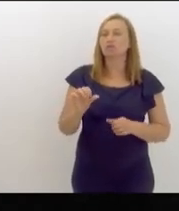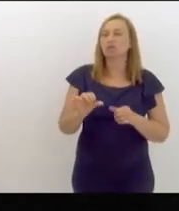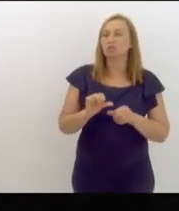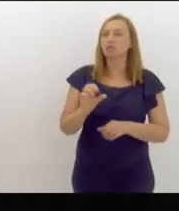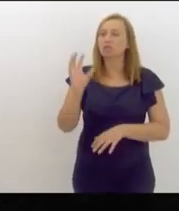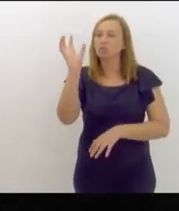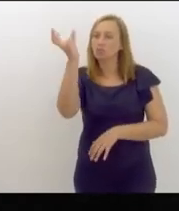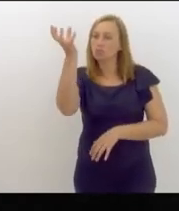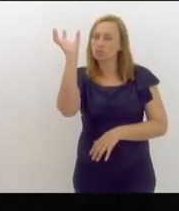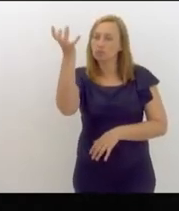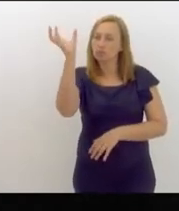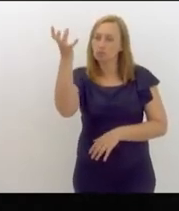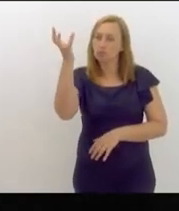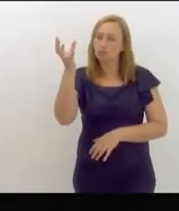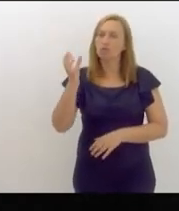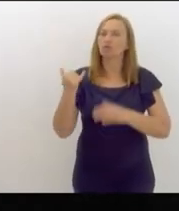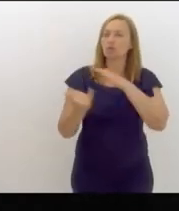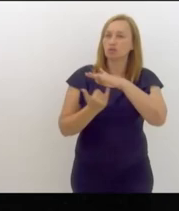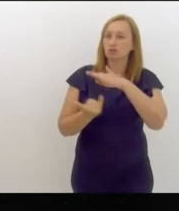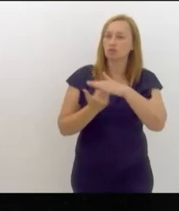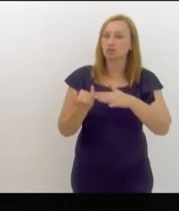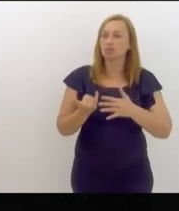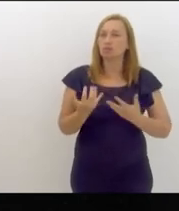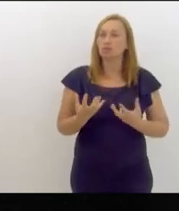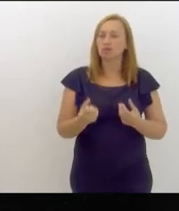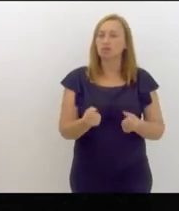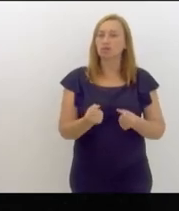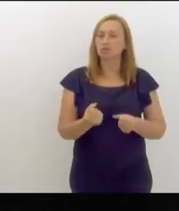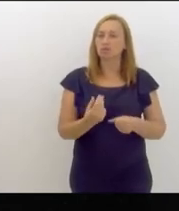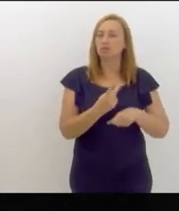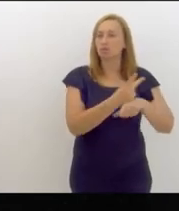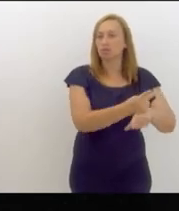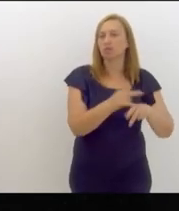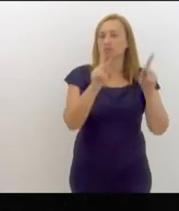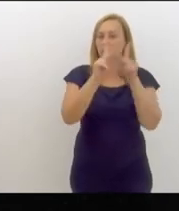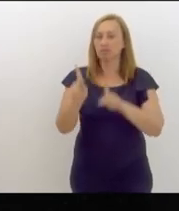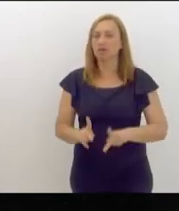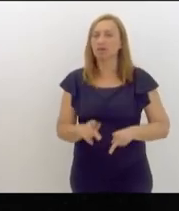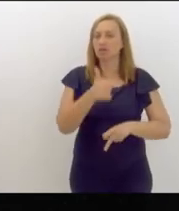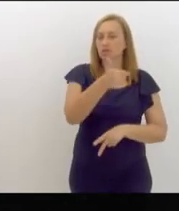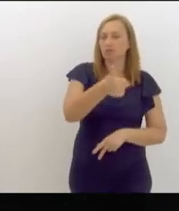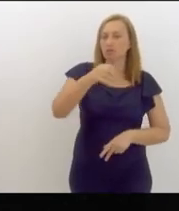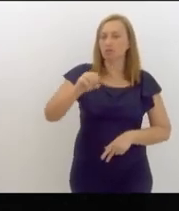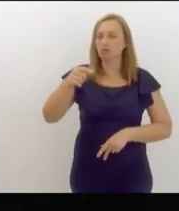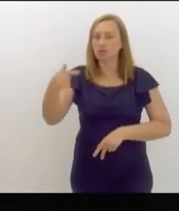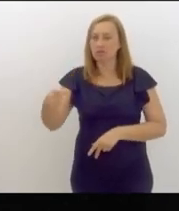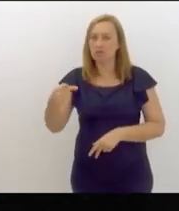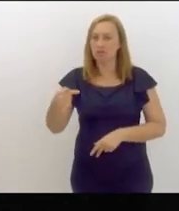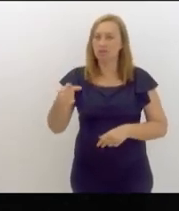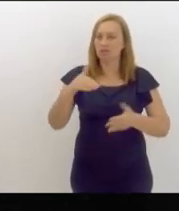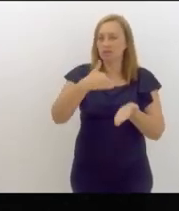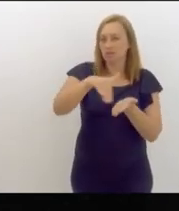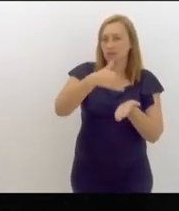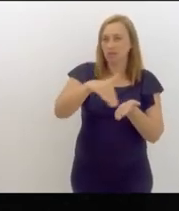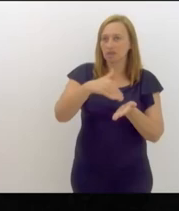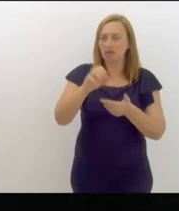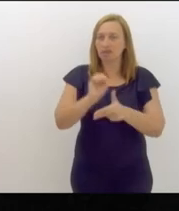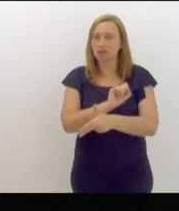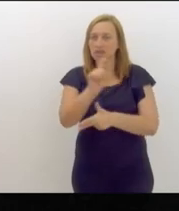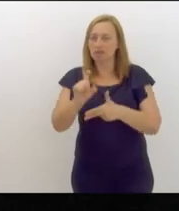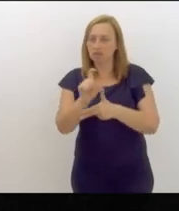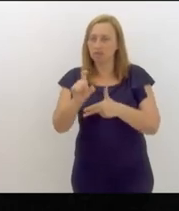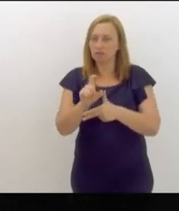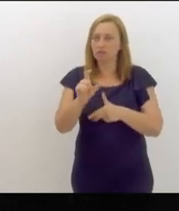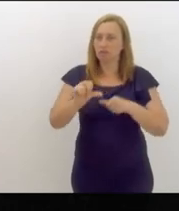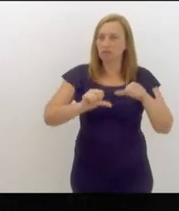e PCC instituição que recebeu o Nobel da Paz em 2007 e foi secretária executivo do Fórum Brasileiro de